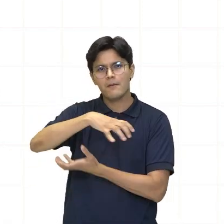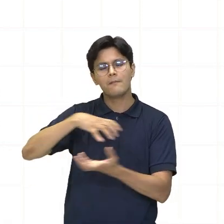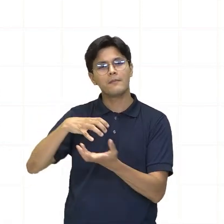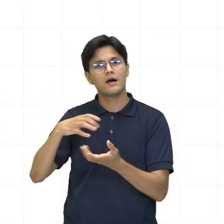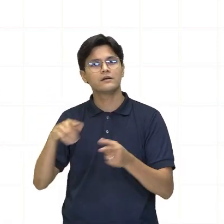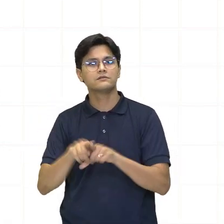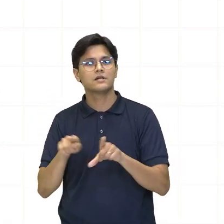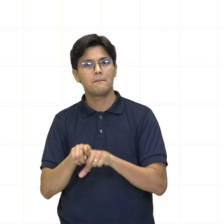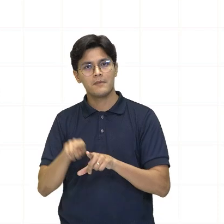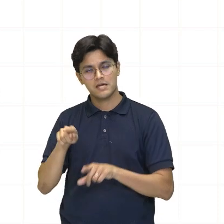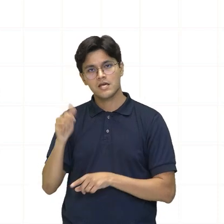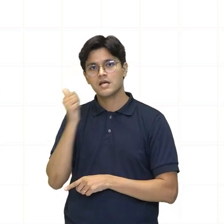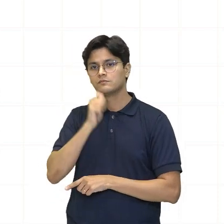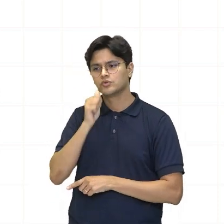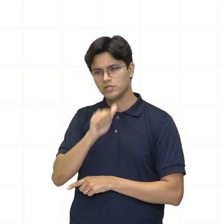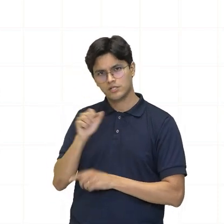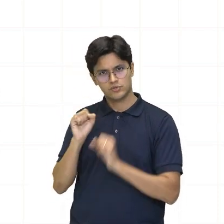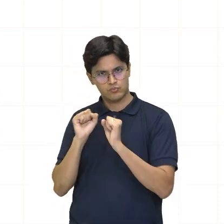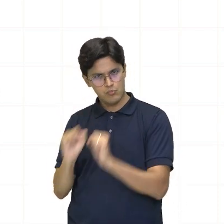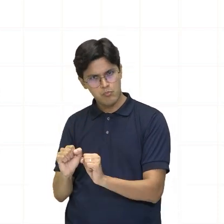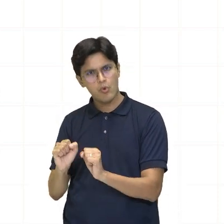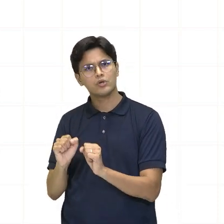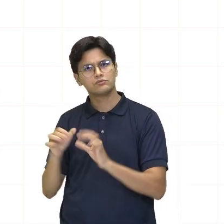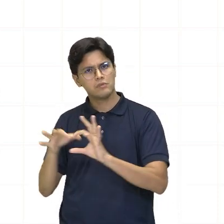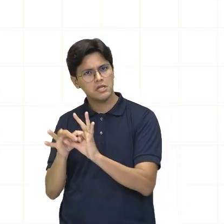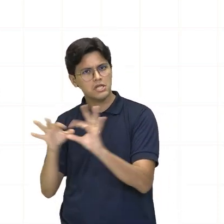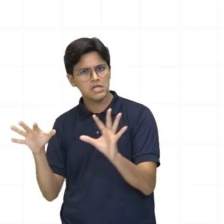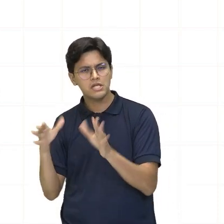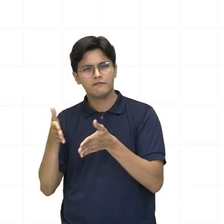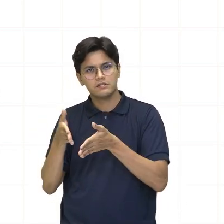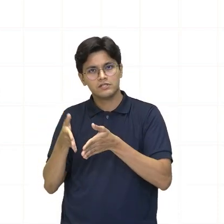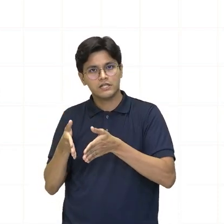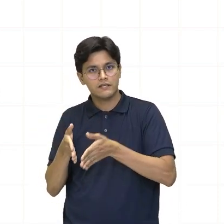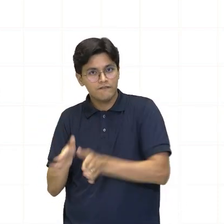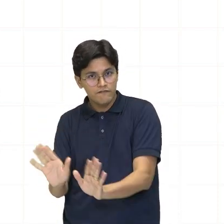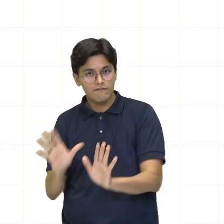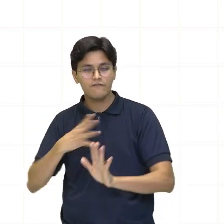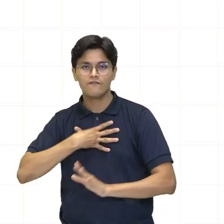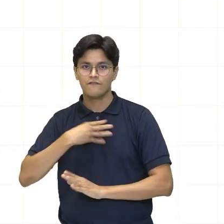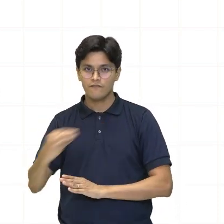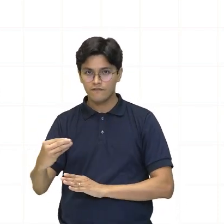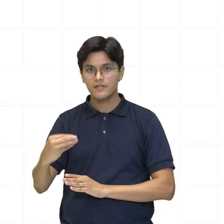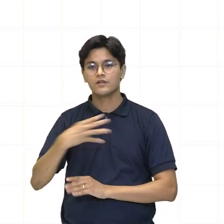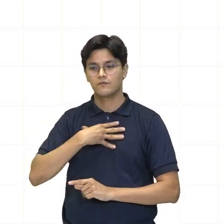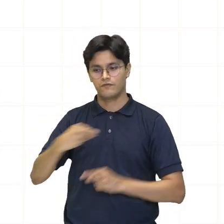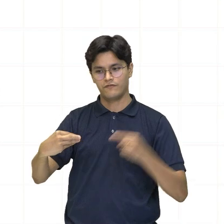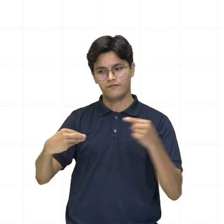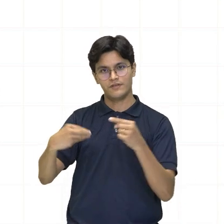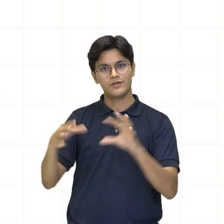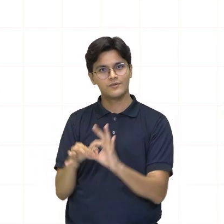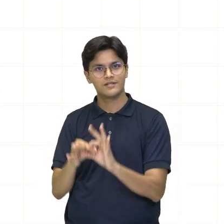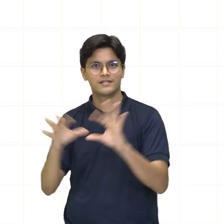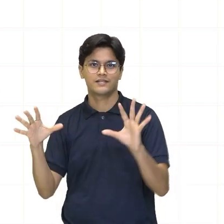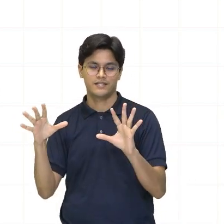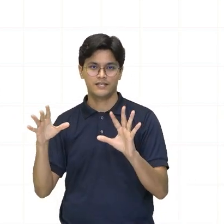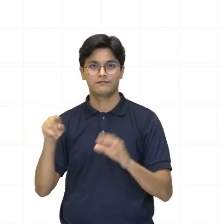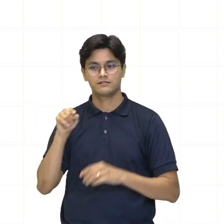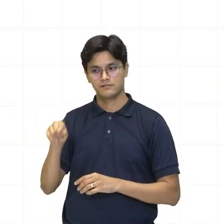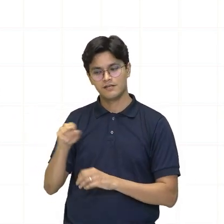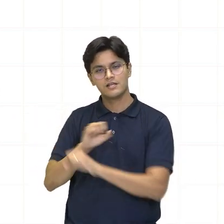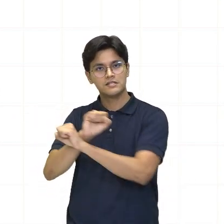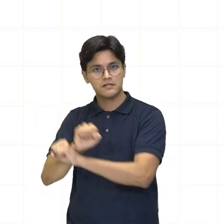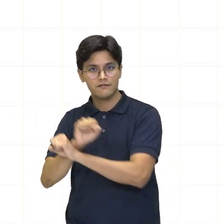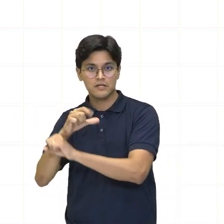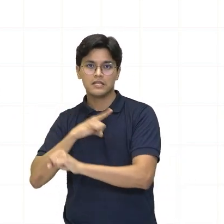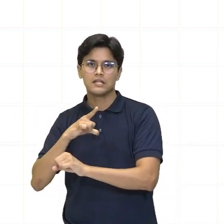filhos que seriam considerados livres, e os escravizados tinham direito à propriedade